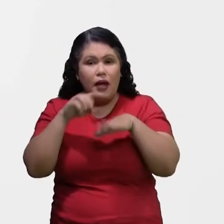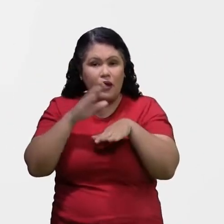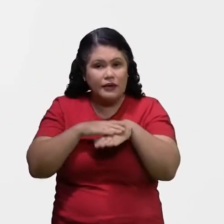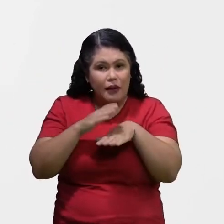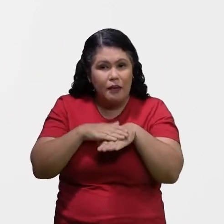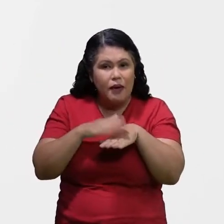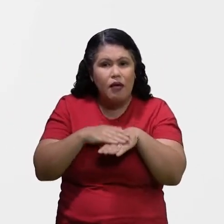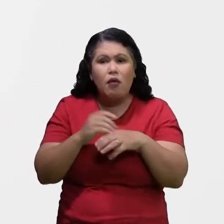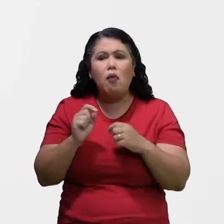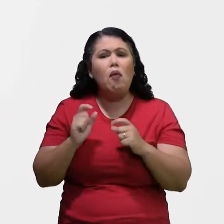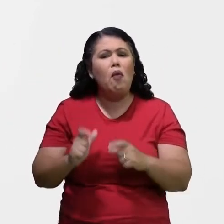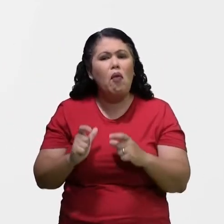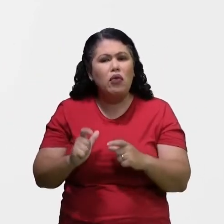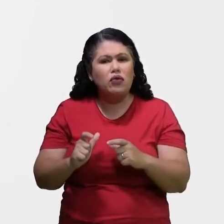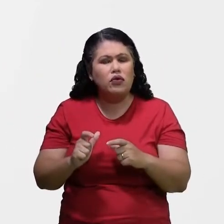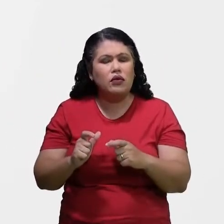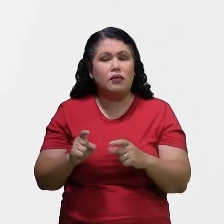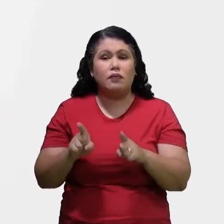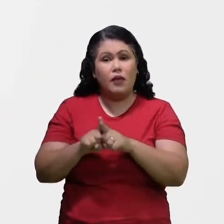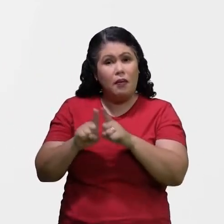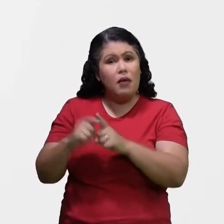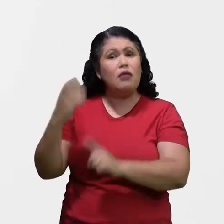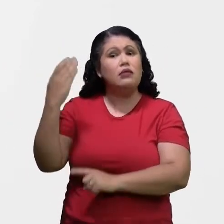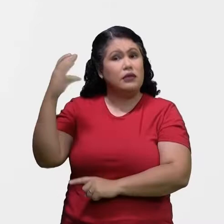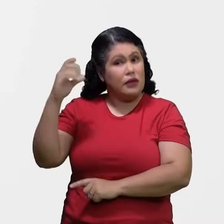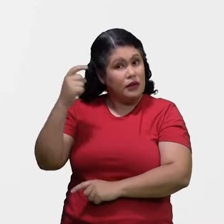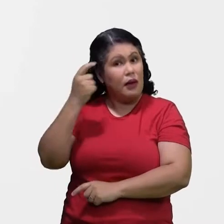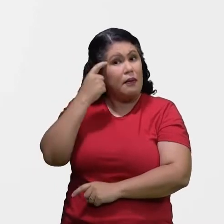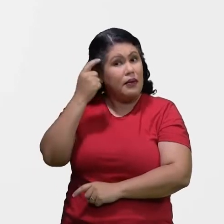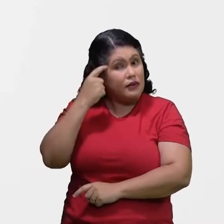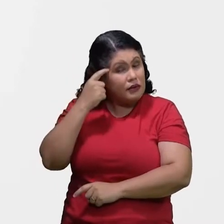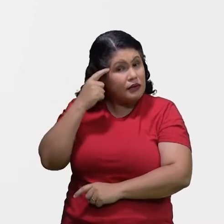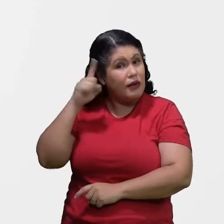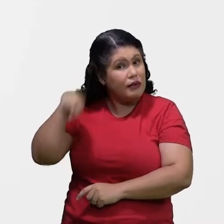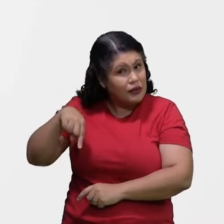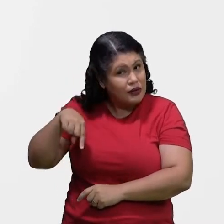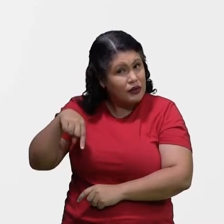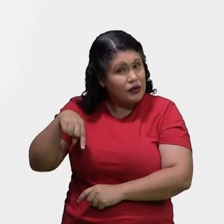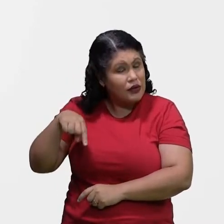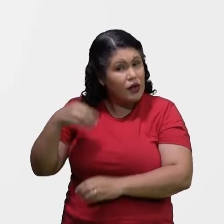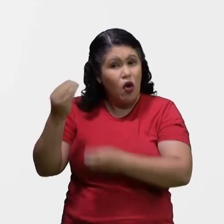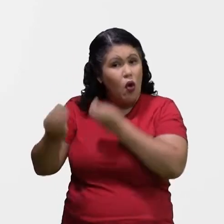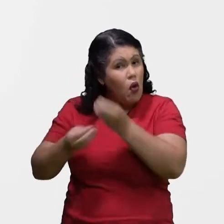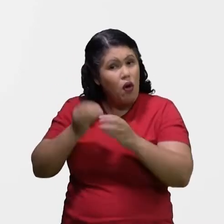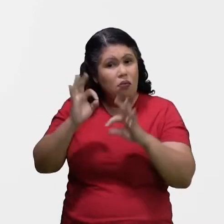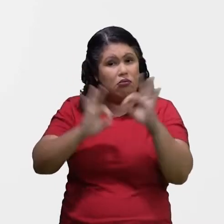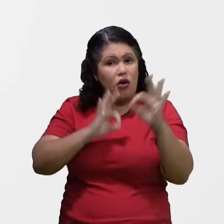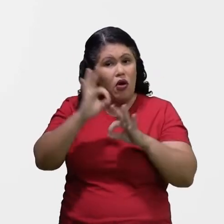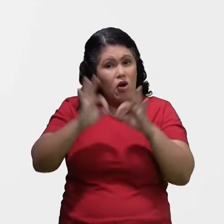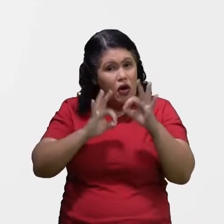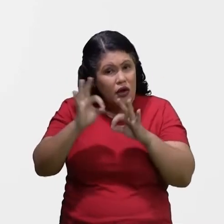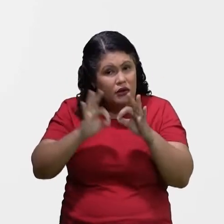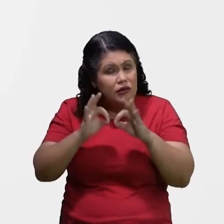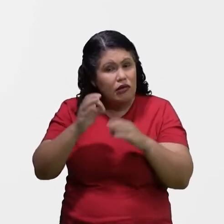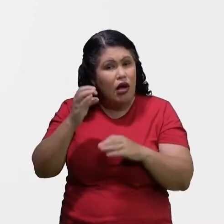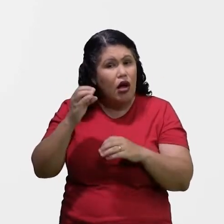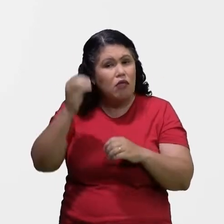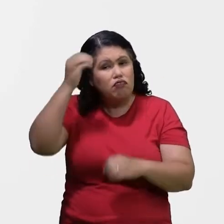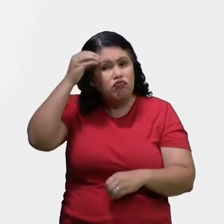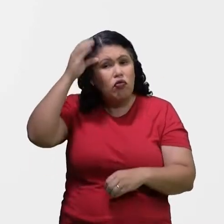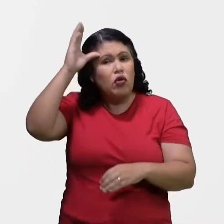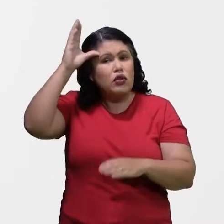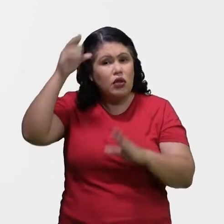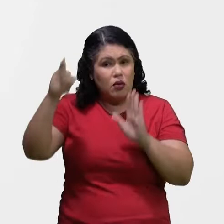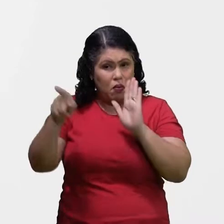que a ciência também precisa pensar. Como é que ela vai fazer uma classificação e organizar esses